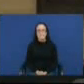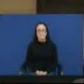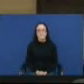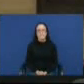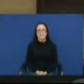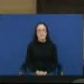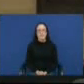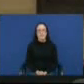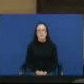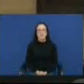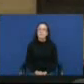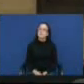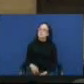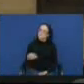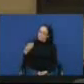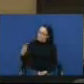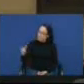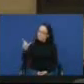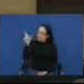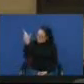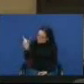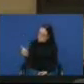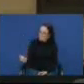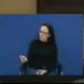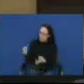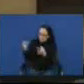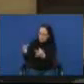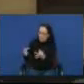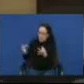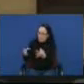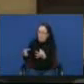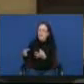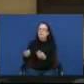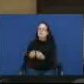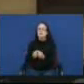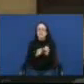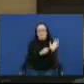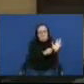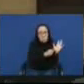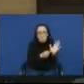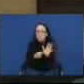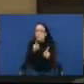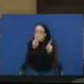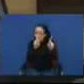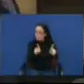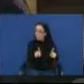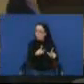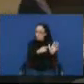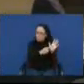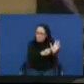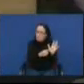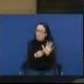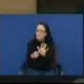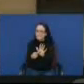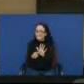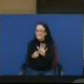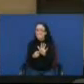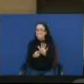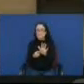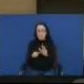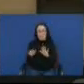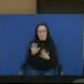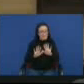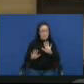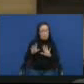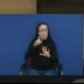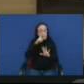Senhora Narfaco, cumprindo o seu dever de cidadã, esclarecendo a população a respeito de uma situação, no mínimo duvidosa, que tem